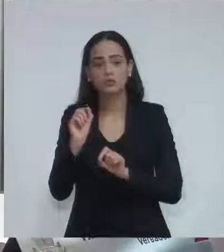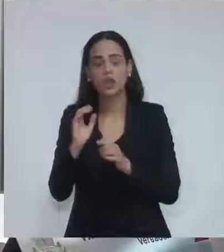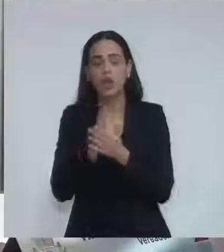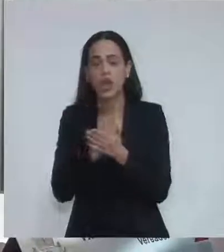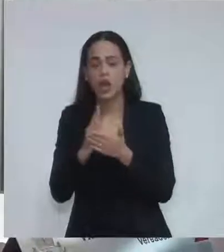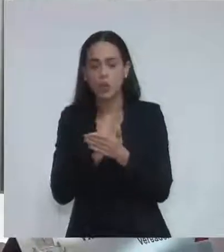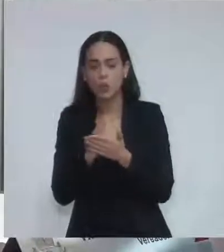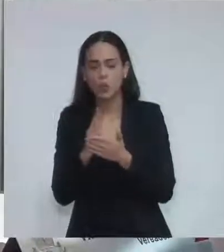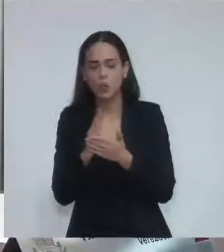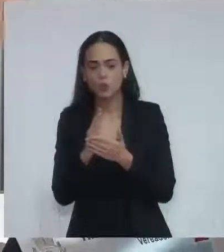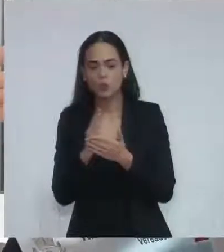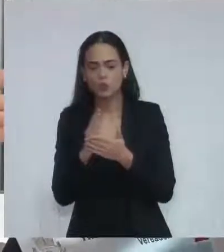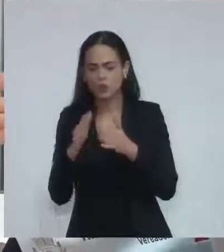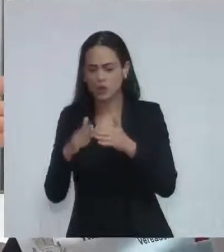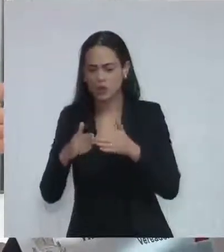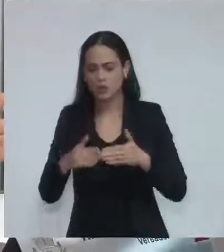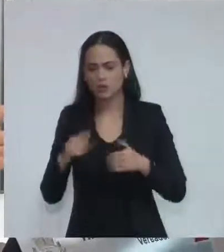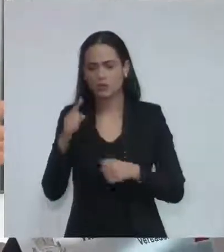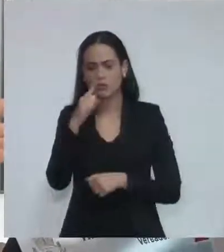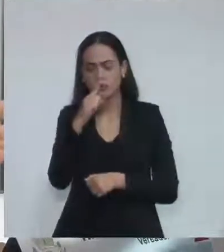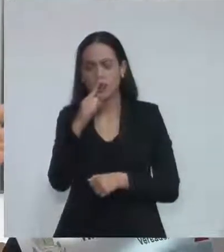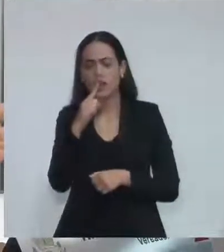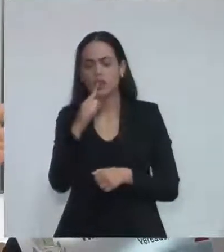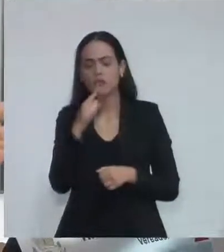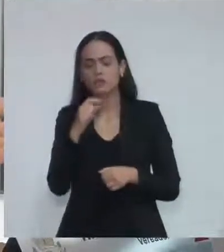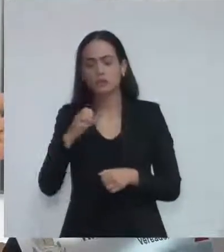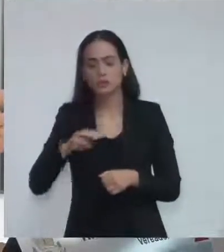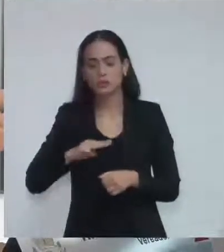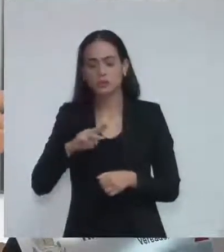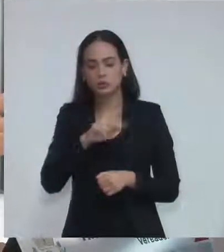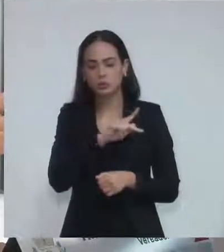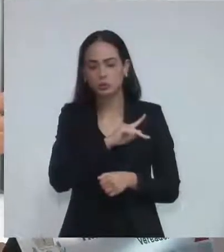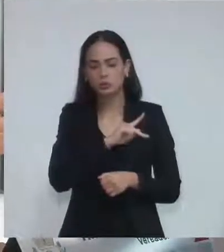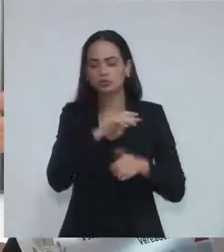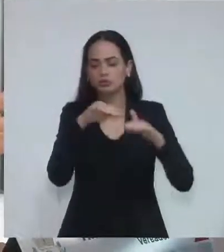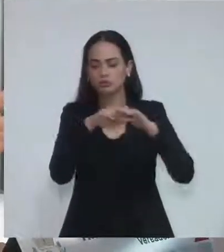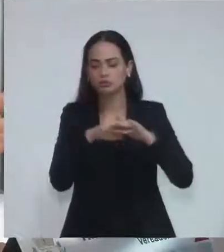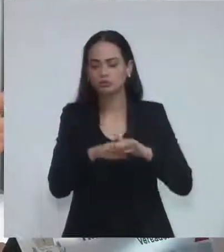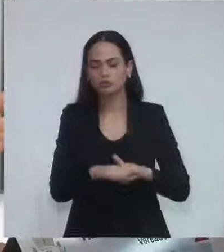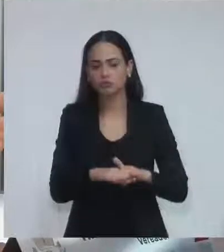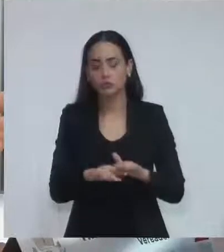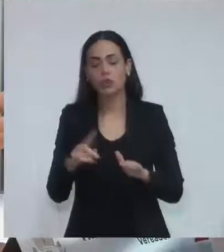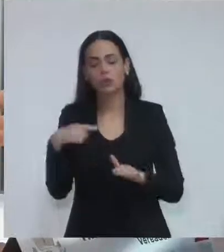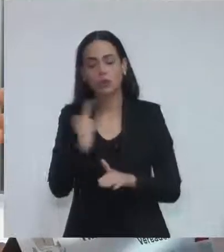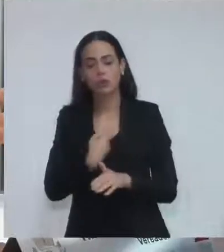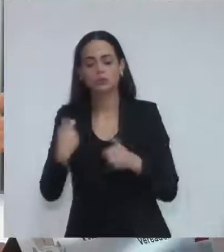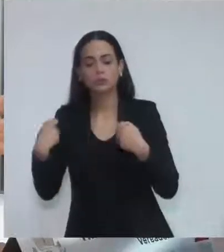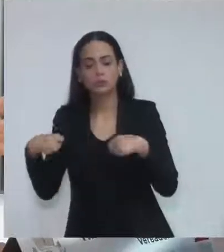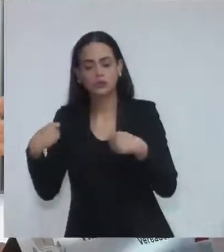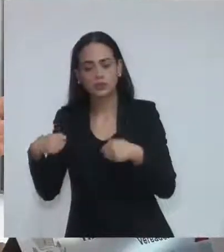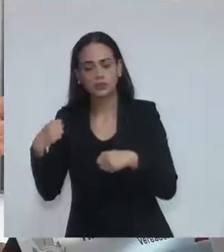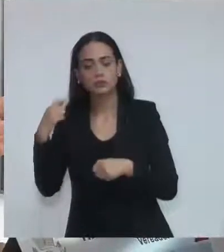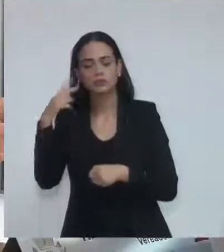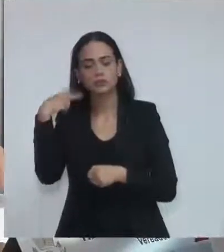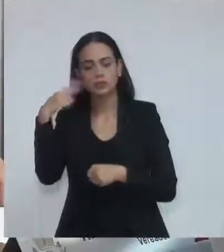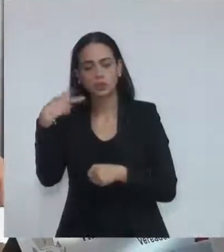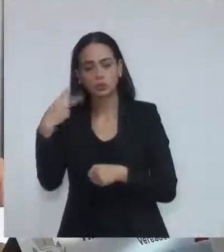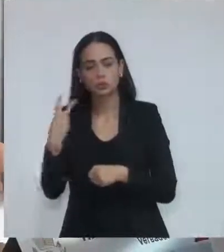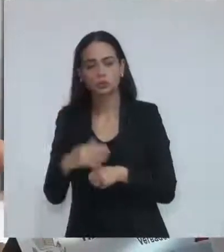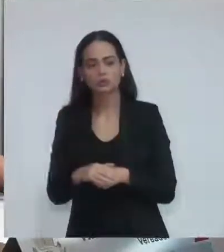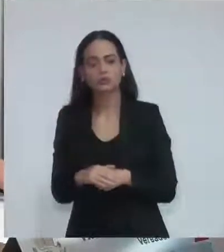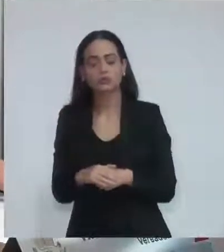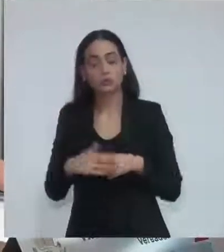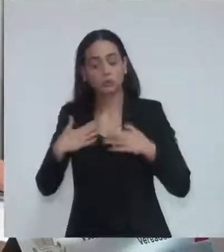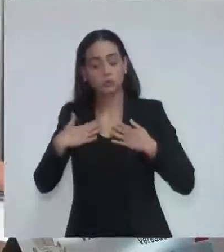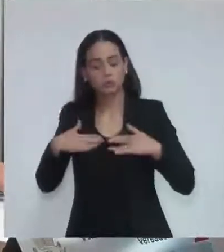lá, foi o que eu entendi, não sei o que é, e que a gente tem que sentar e só verificar. Porque, de fato, todos nós temos o direito, como